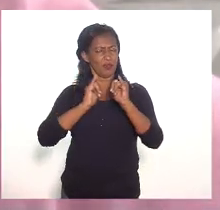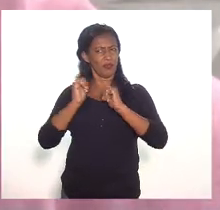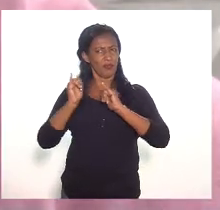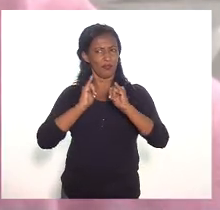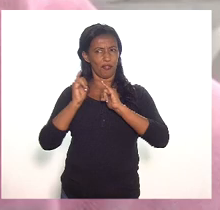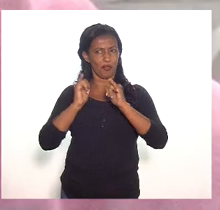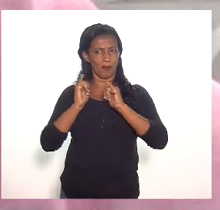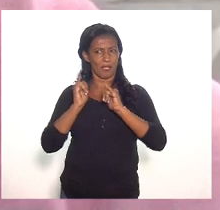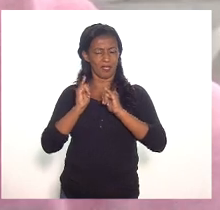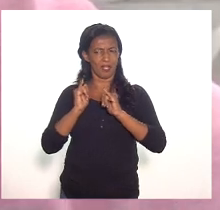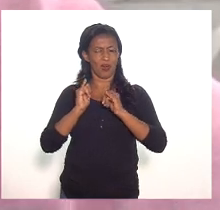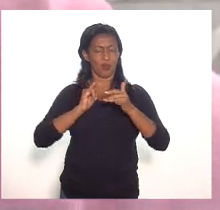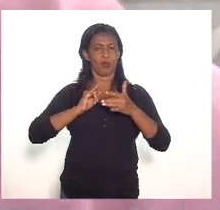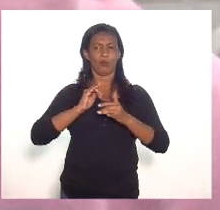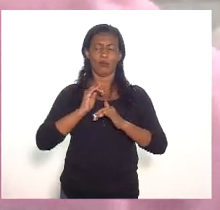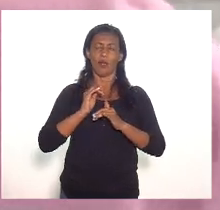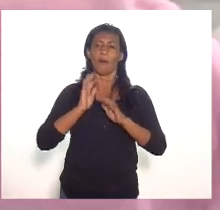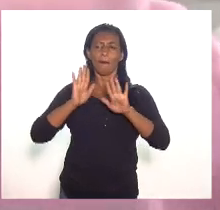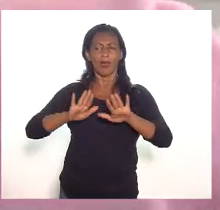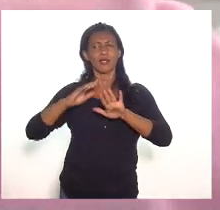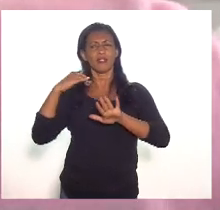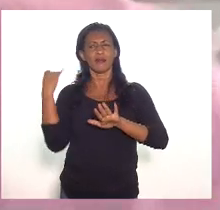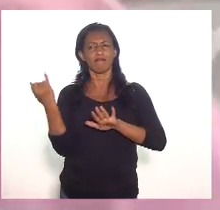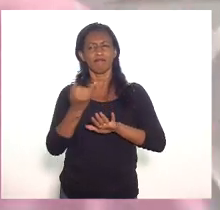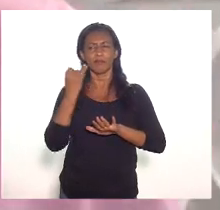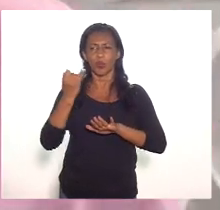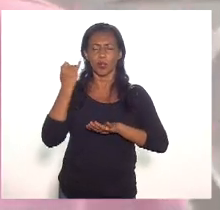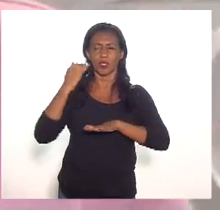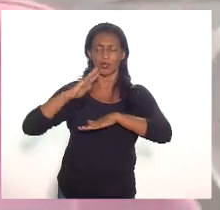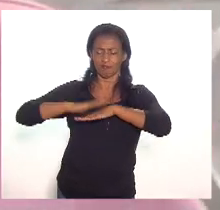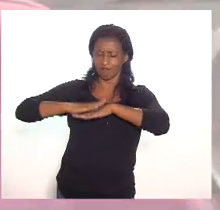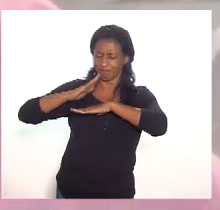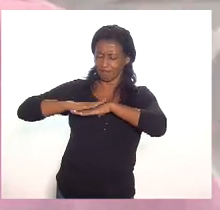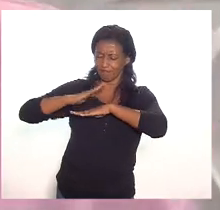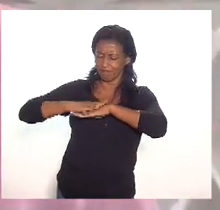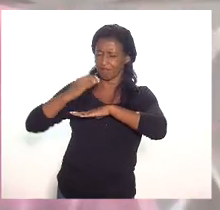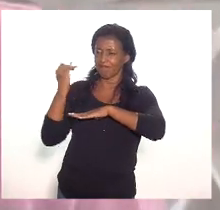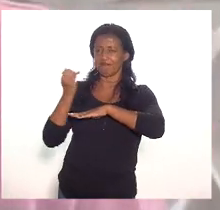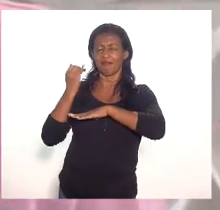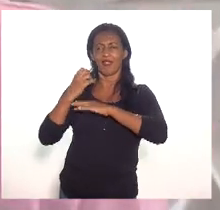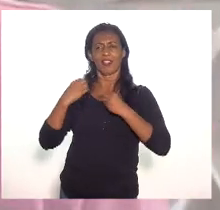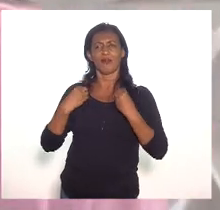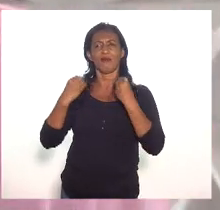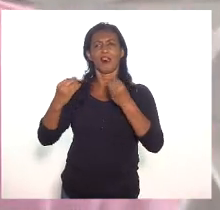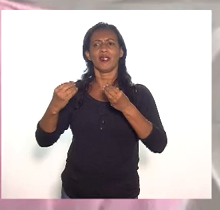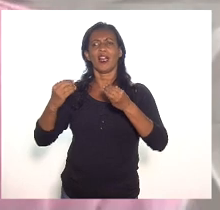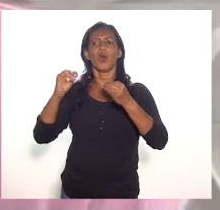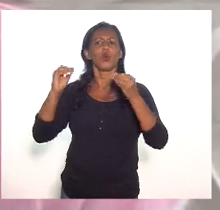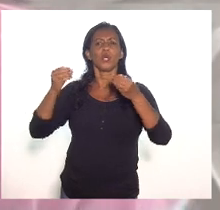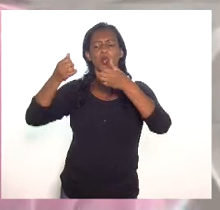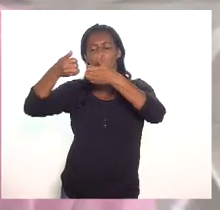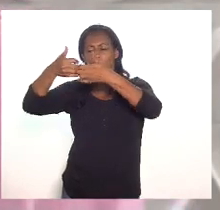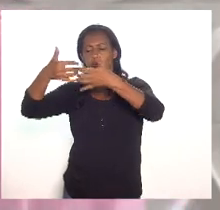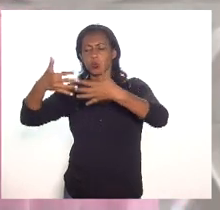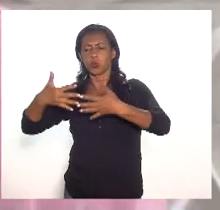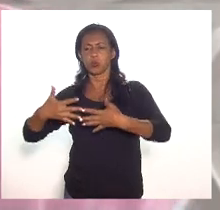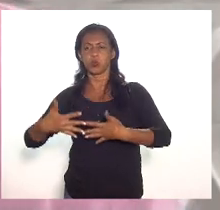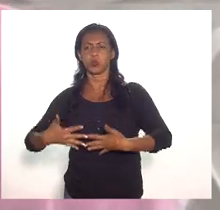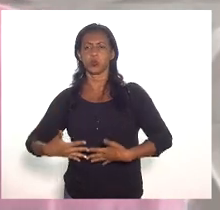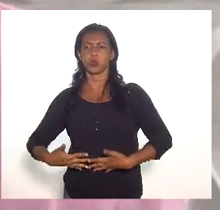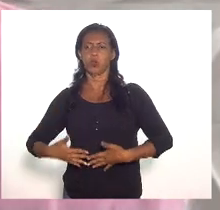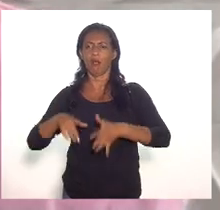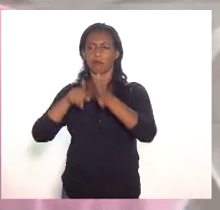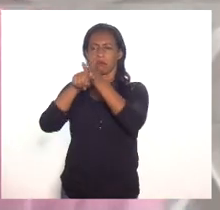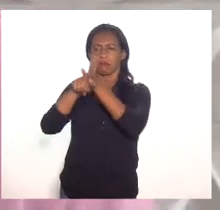caracterizados pela subnotificação, mas tão importante quanto isso, vai permitir não só o detalhamento, a compilação,